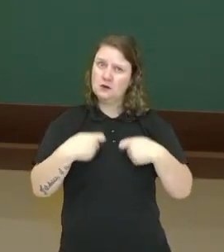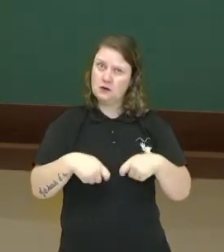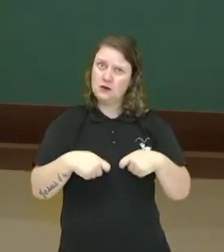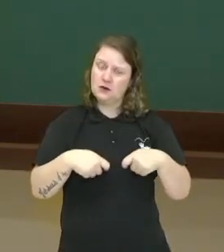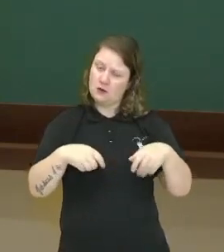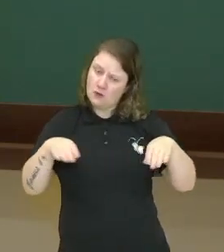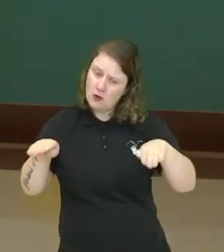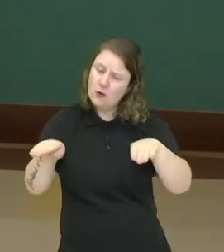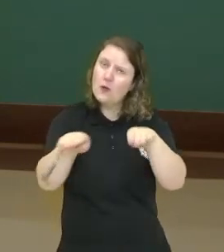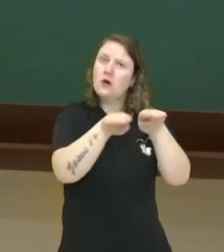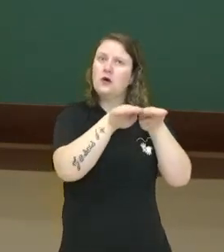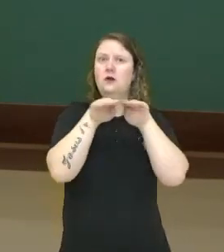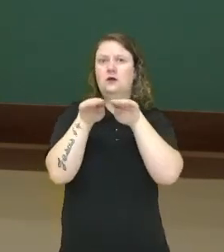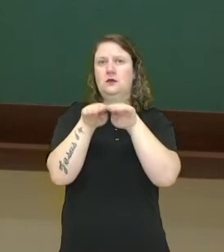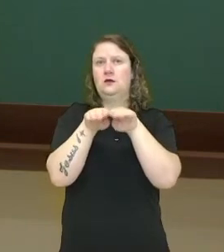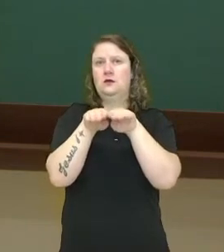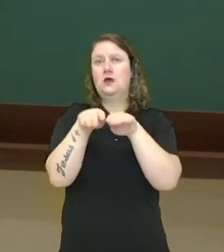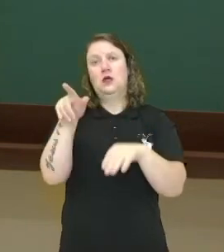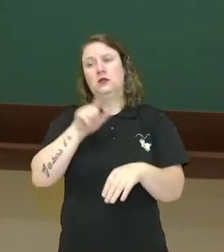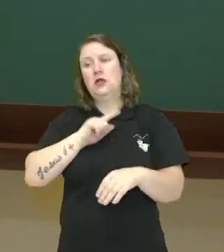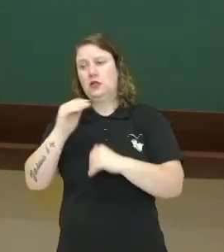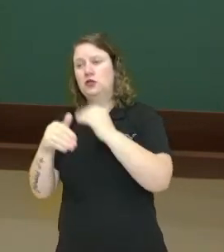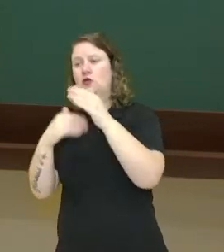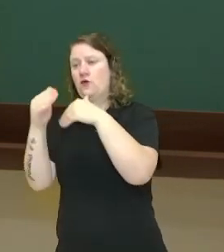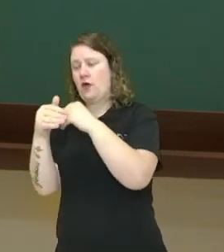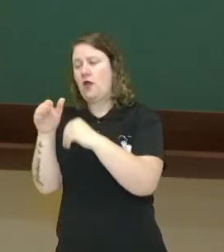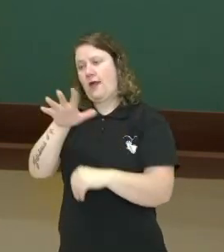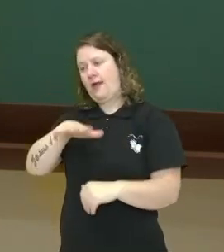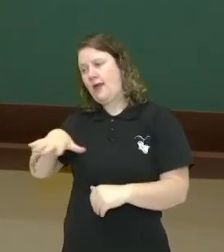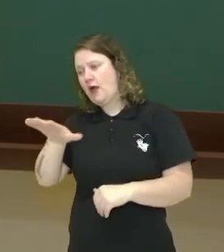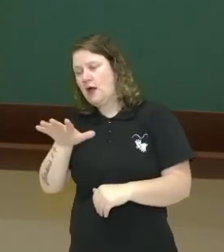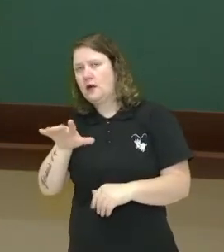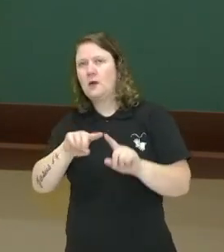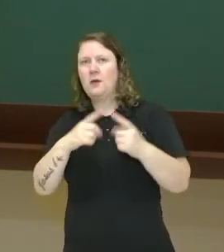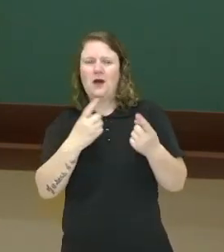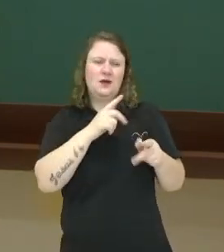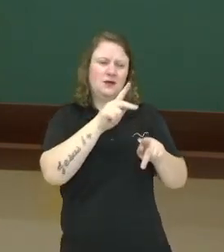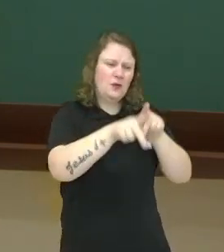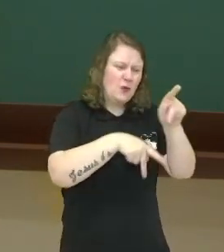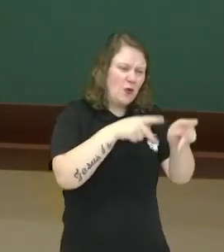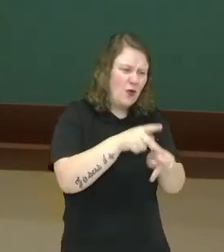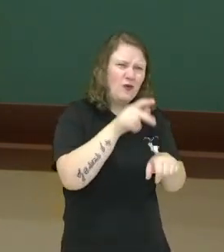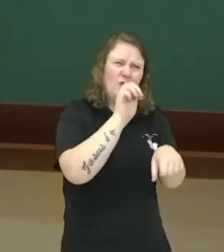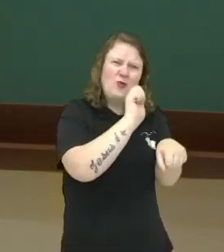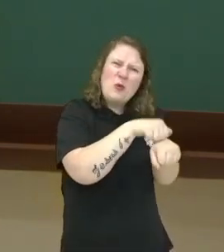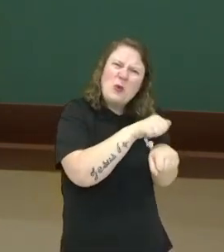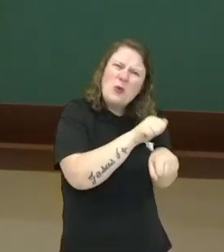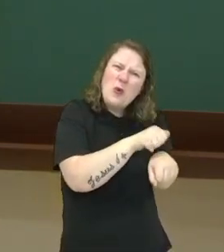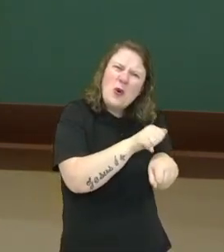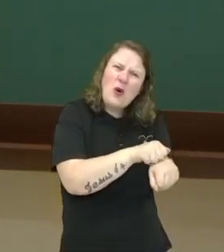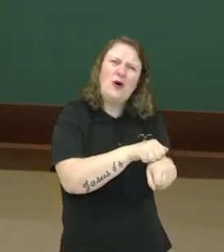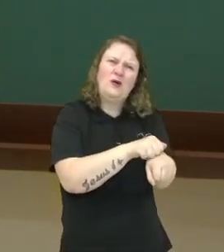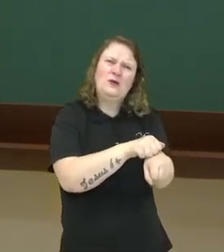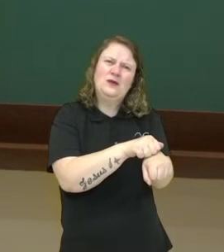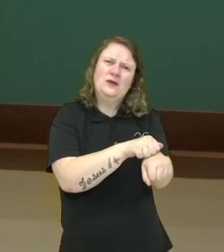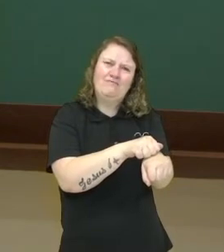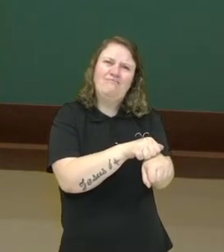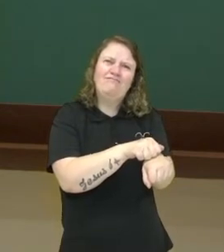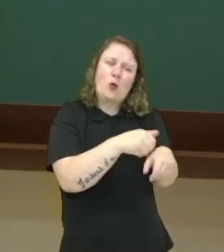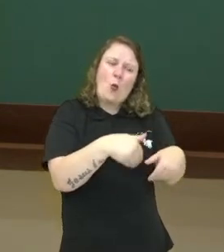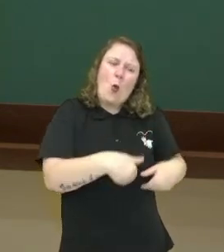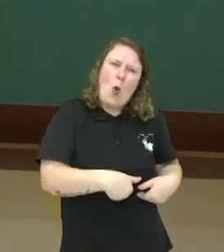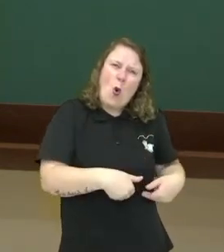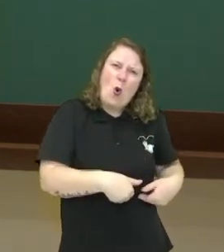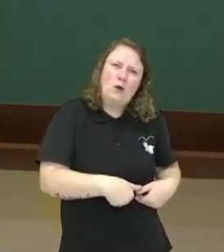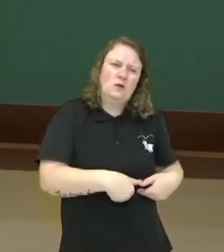desigualdade. Eu tenho desenvolvimento em determinadas partes, mas eu ainda tenho uma população muito desigual em termos de